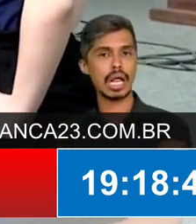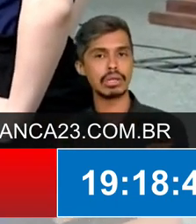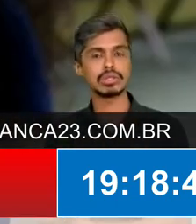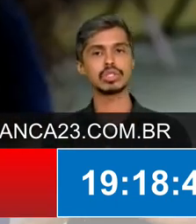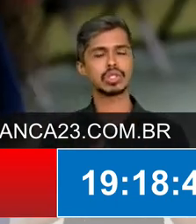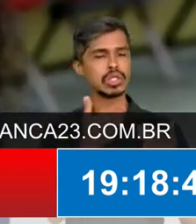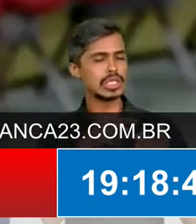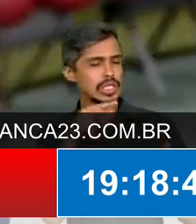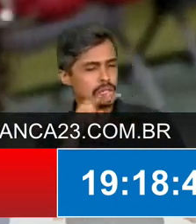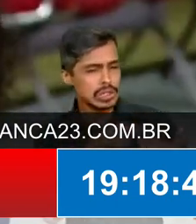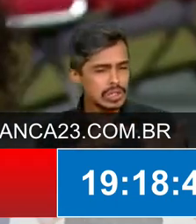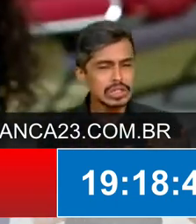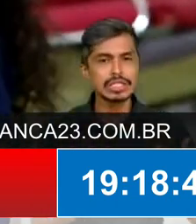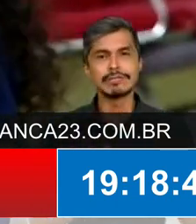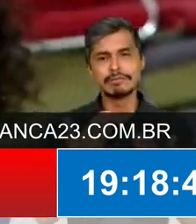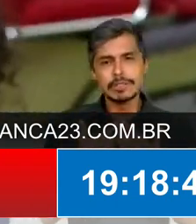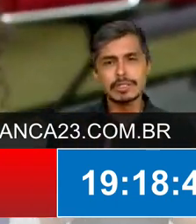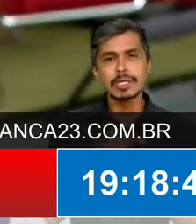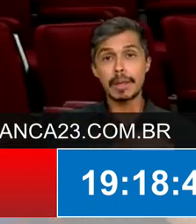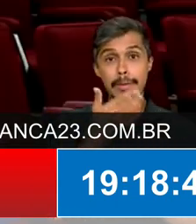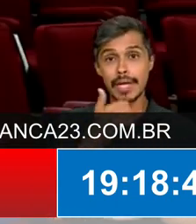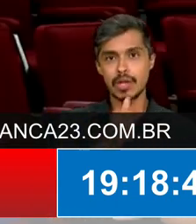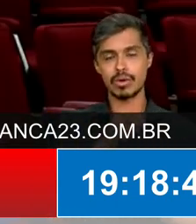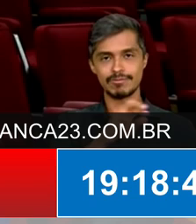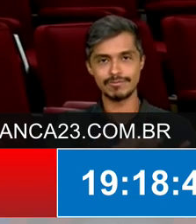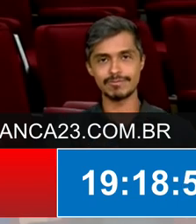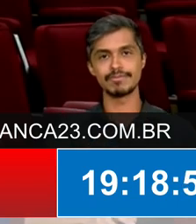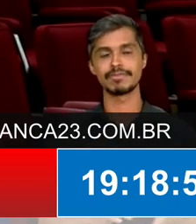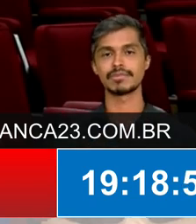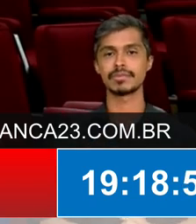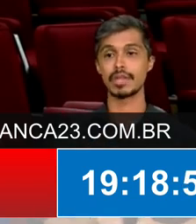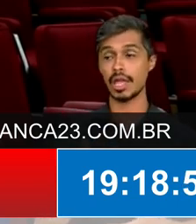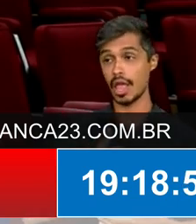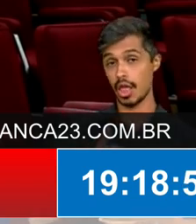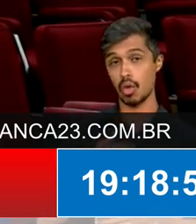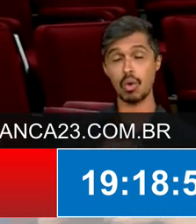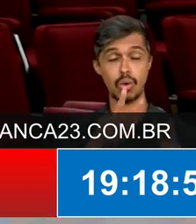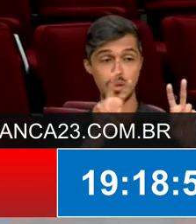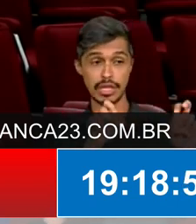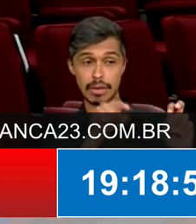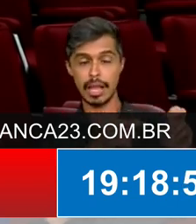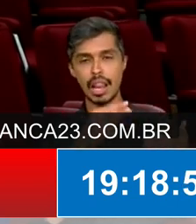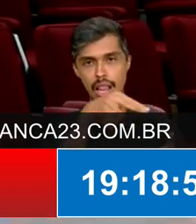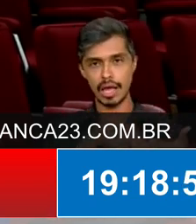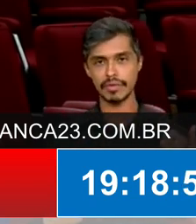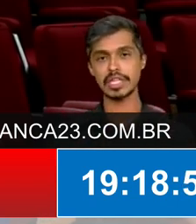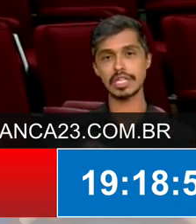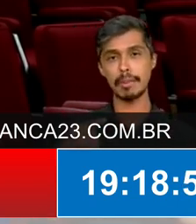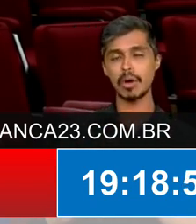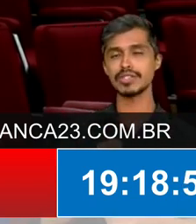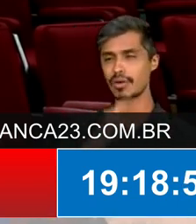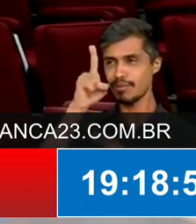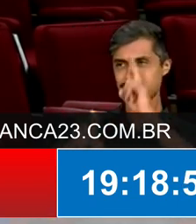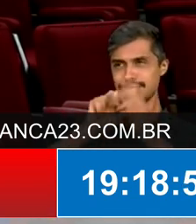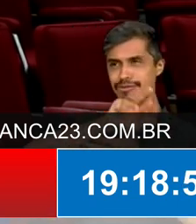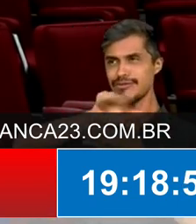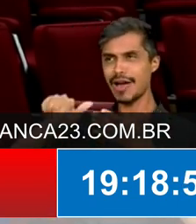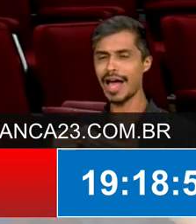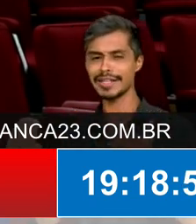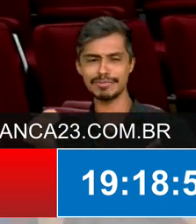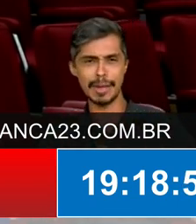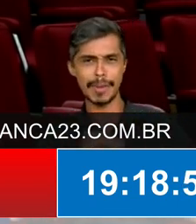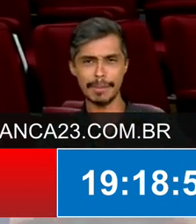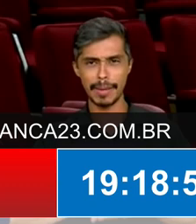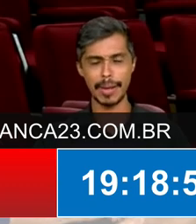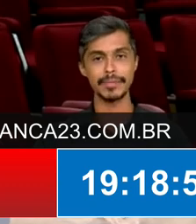preparação para arrasar na prova discursiva Eu costumo ler o tema e isso eu faço Brainstorm que é tipo colocar todas as minhas ideias no